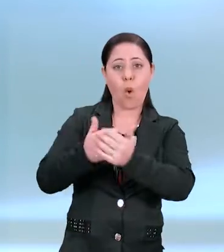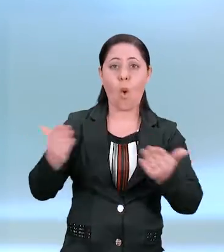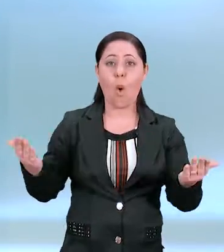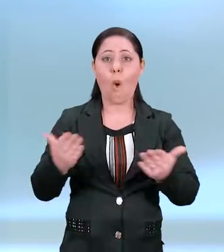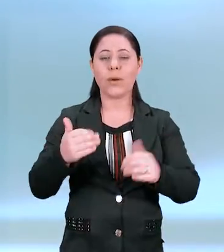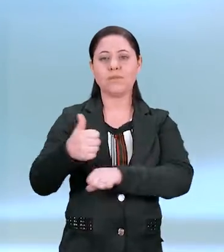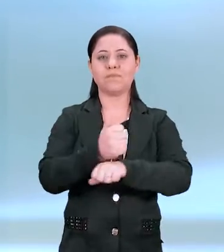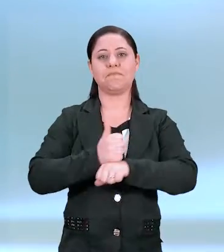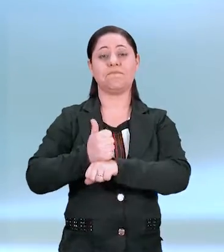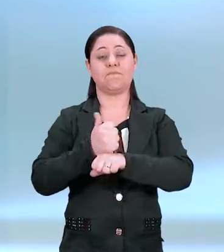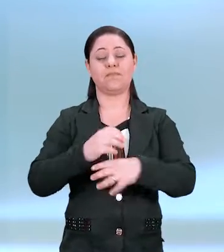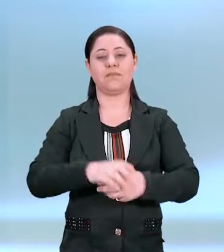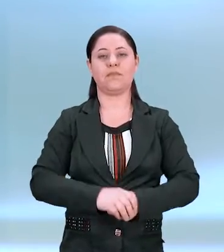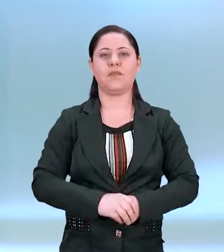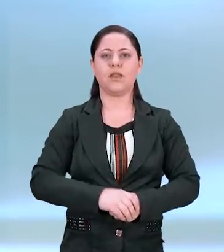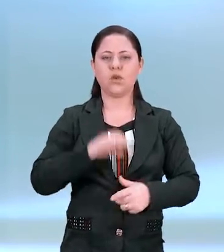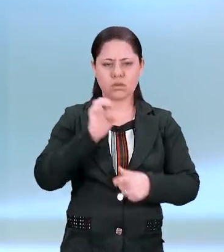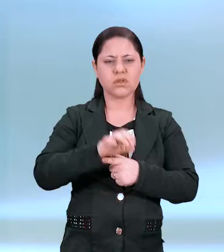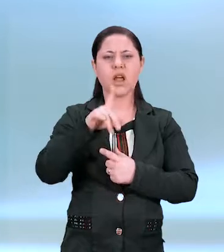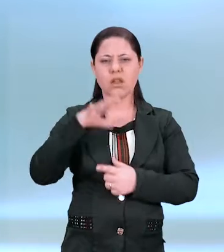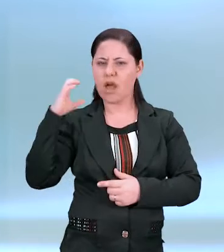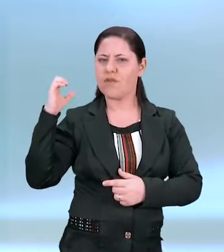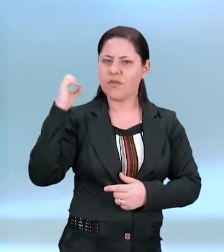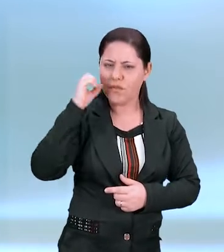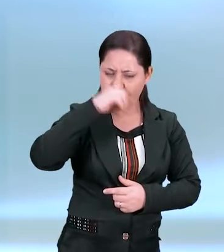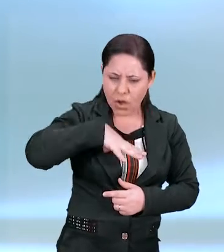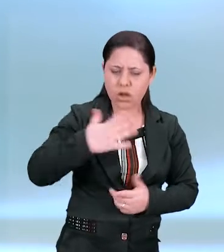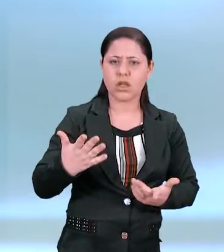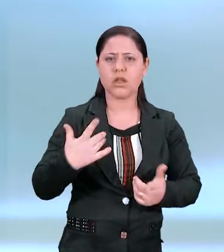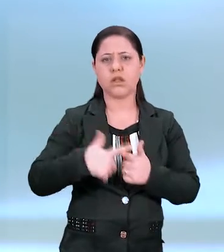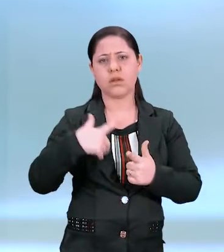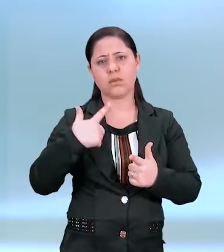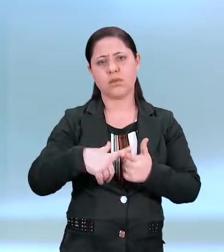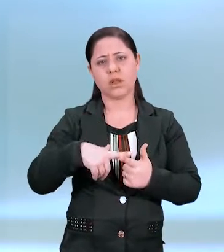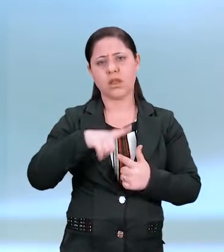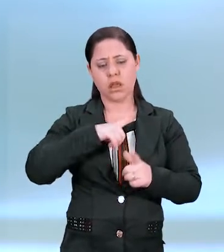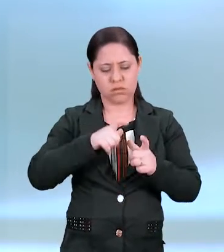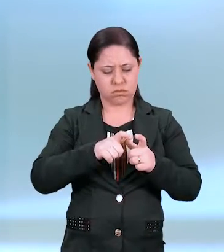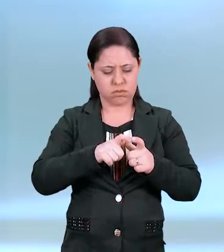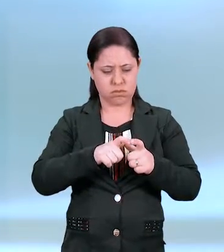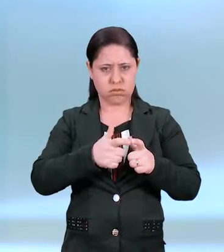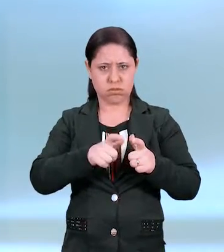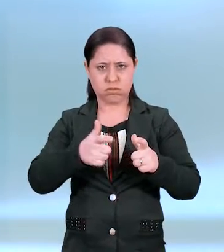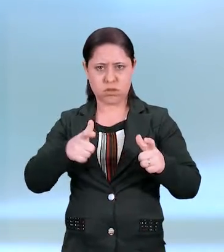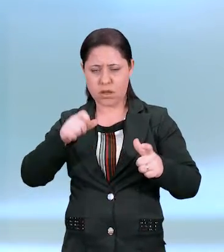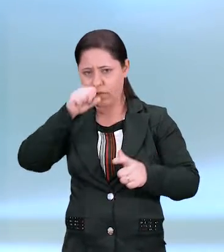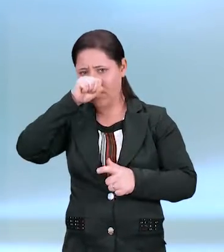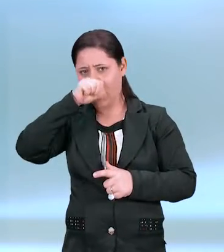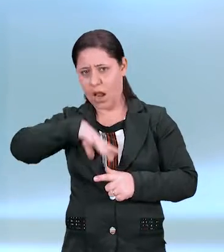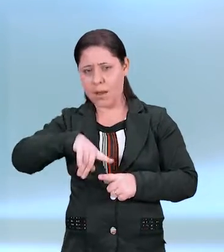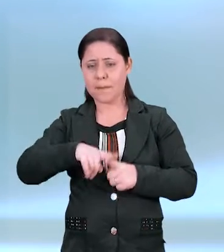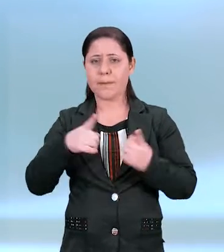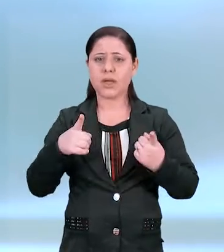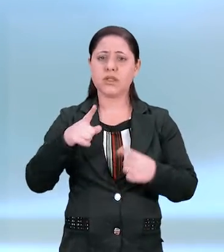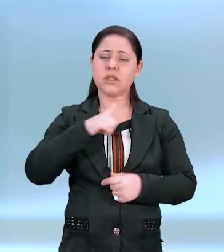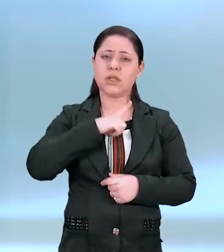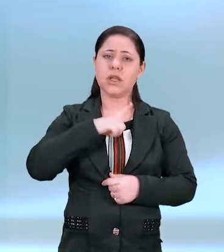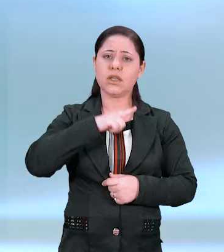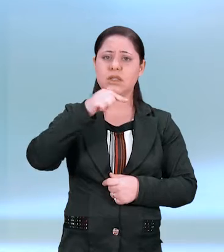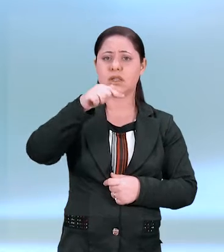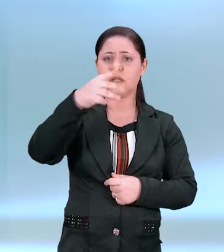O Estado é um Estado violento devido ao aumento da violência, mas que tem